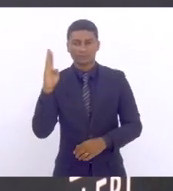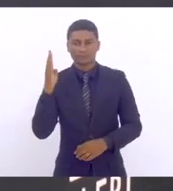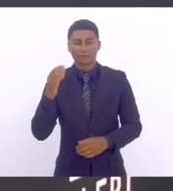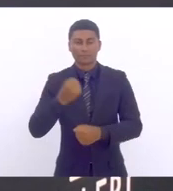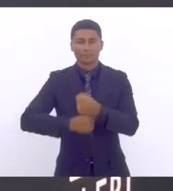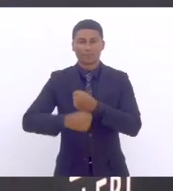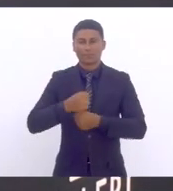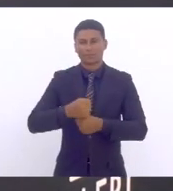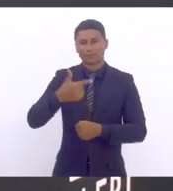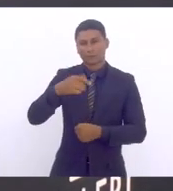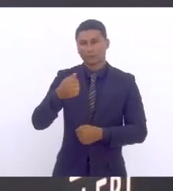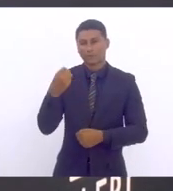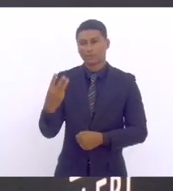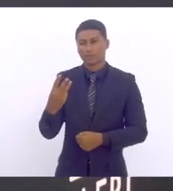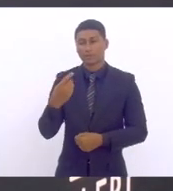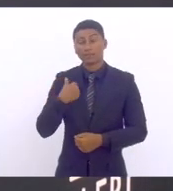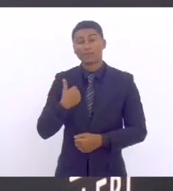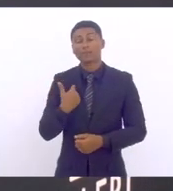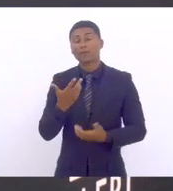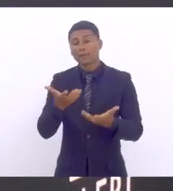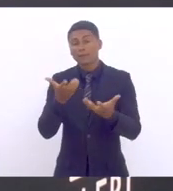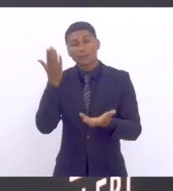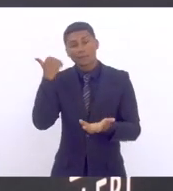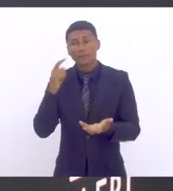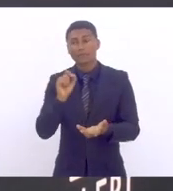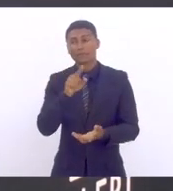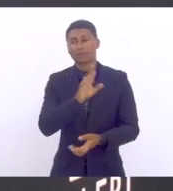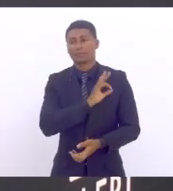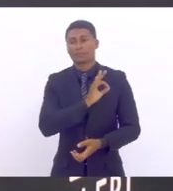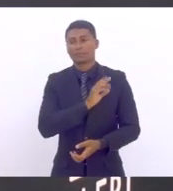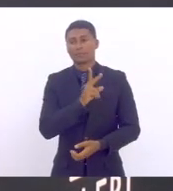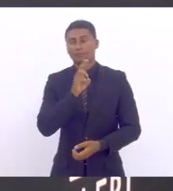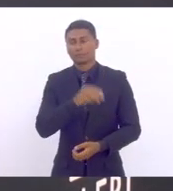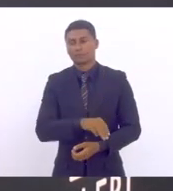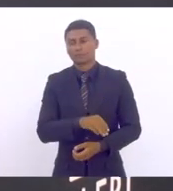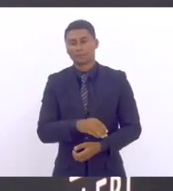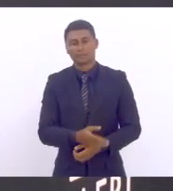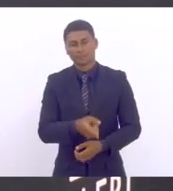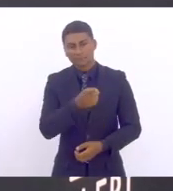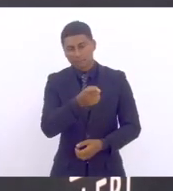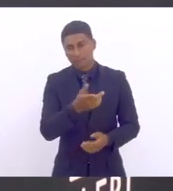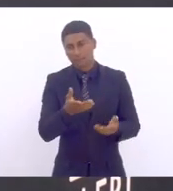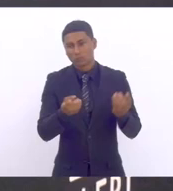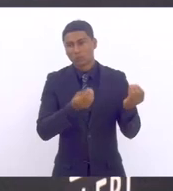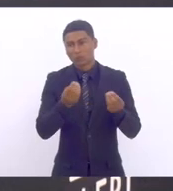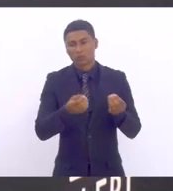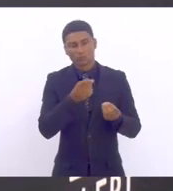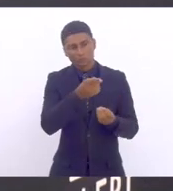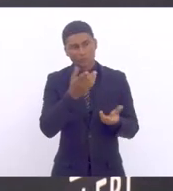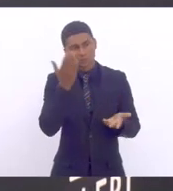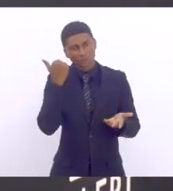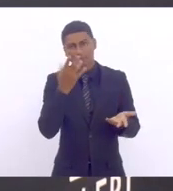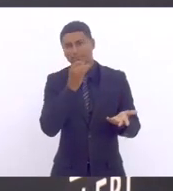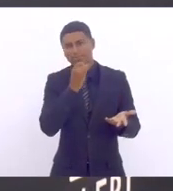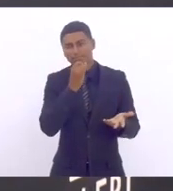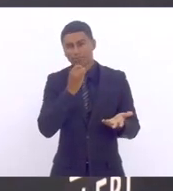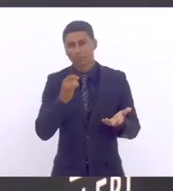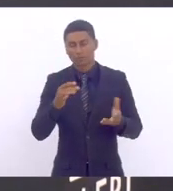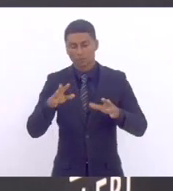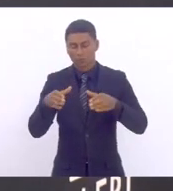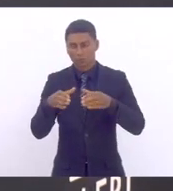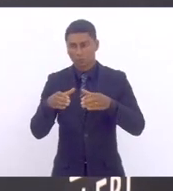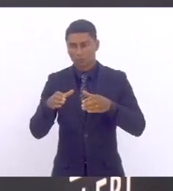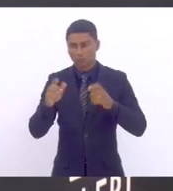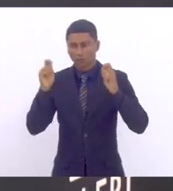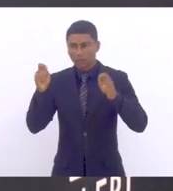2013, e eu gostaria de saber da Polícia Militar qual é o embasamento que eles têm para fazer com que o sócio-torcedor